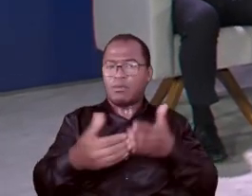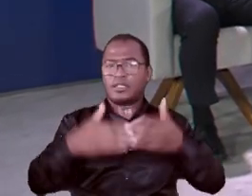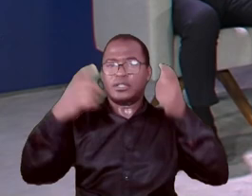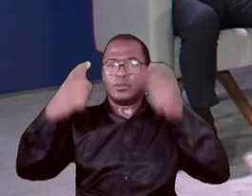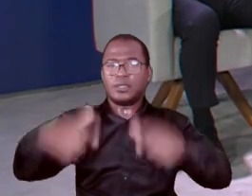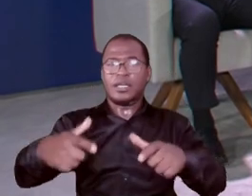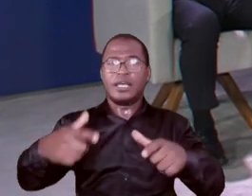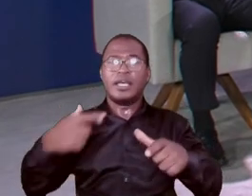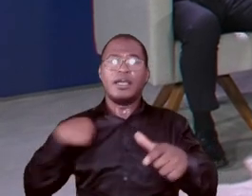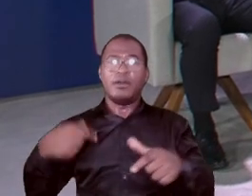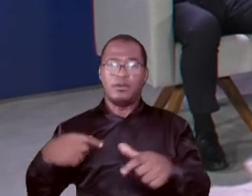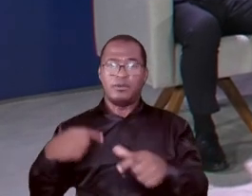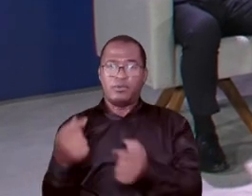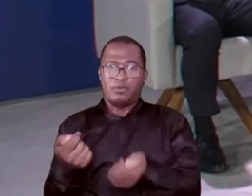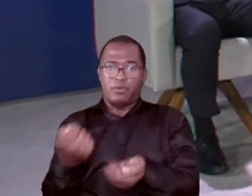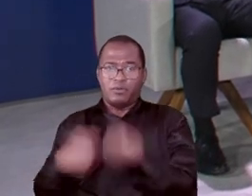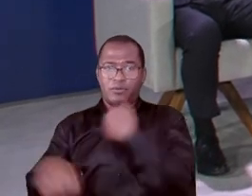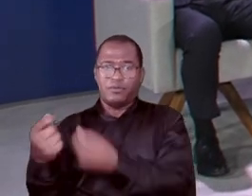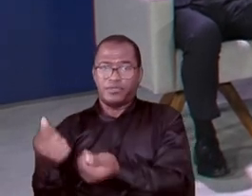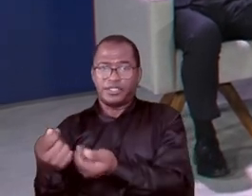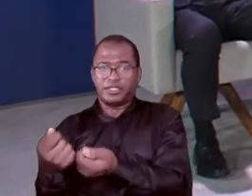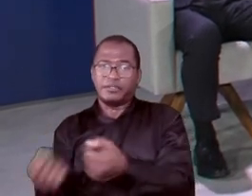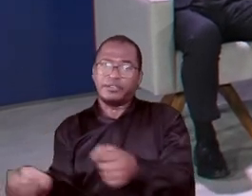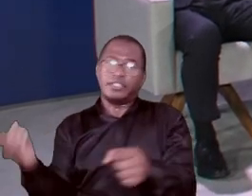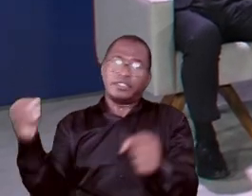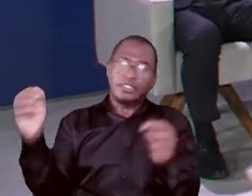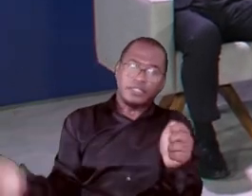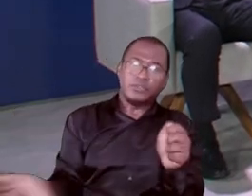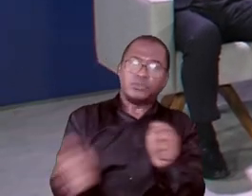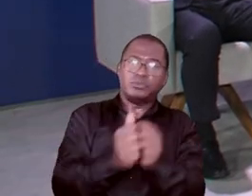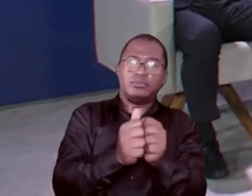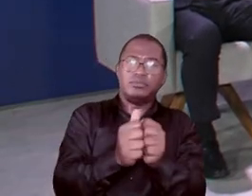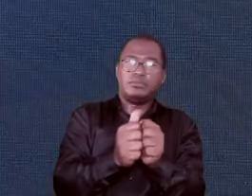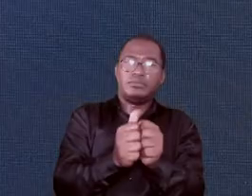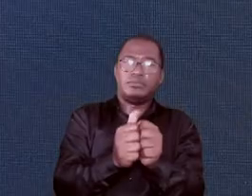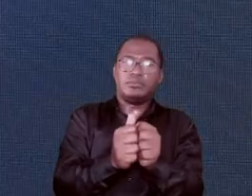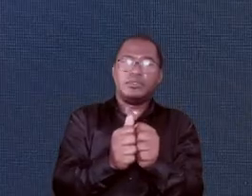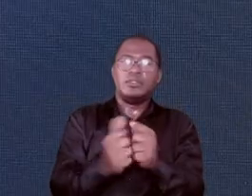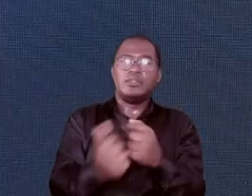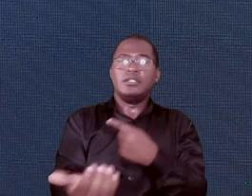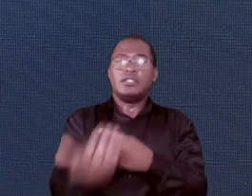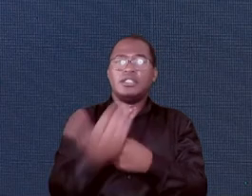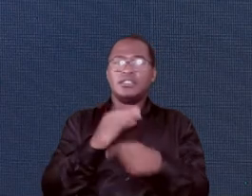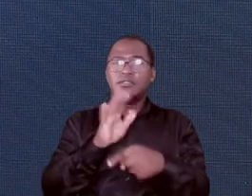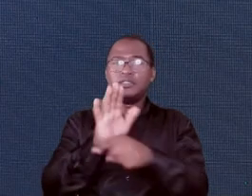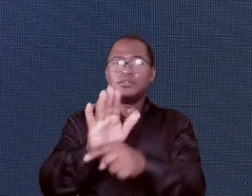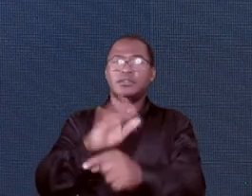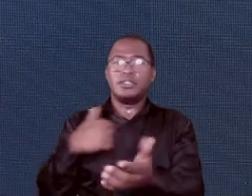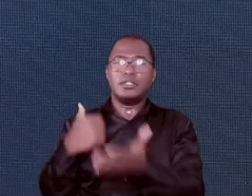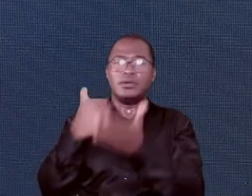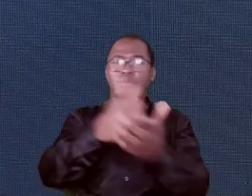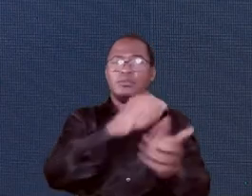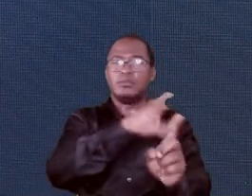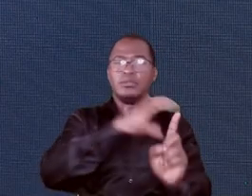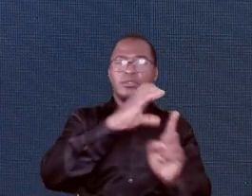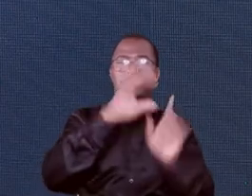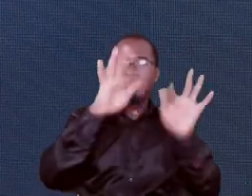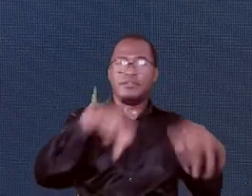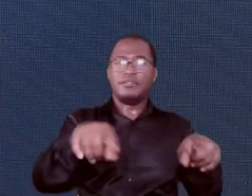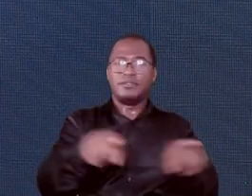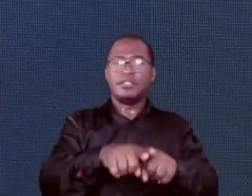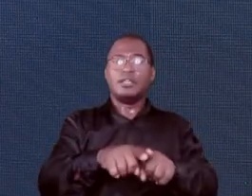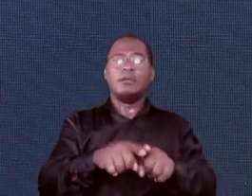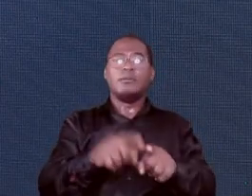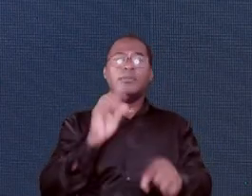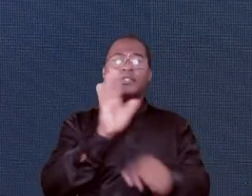e ele tiver fazendo isso sem fr a gente acredita que isso em benefício do cliente final você consegue conceder o melhor crédito